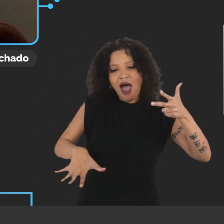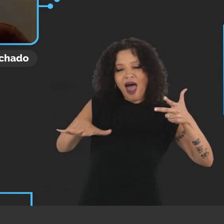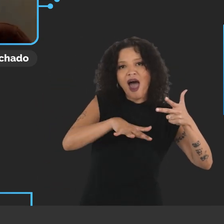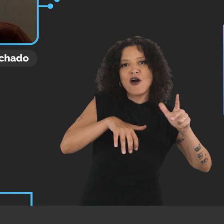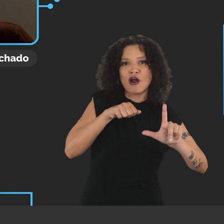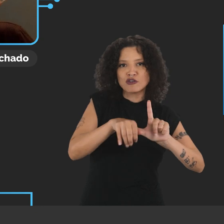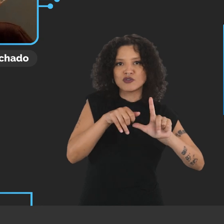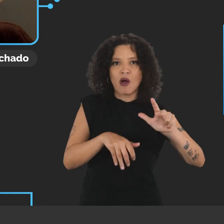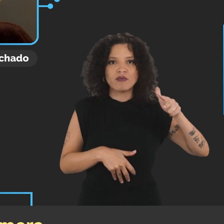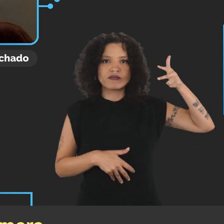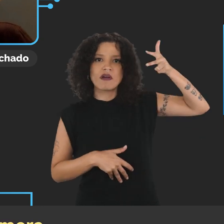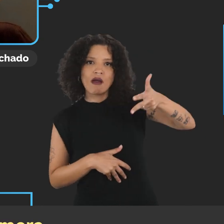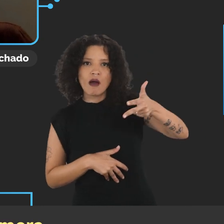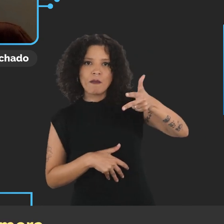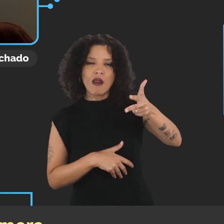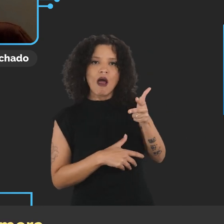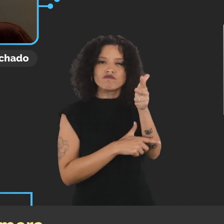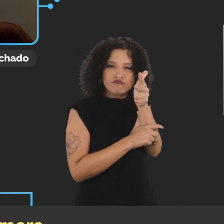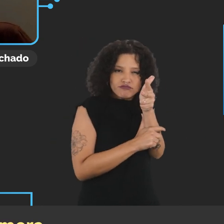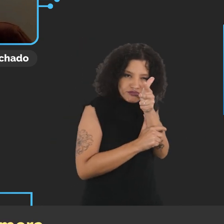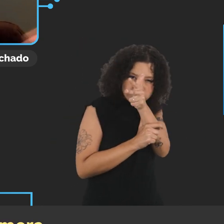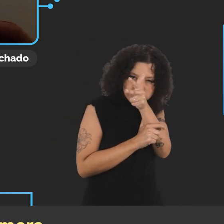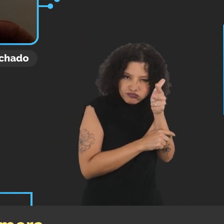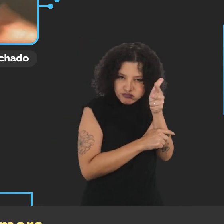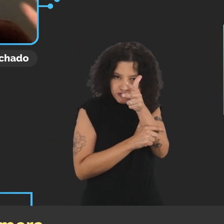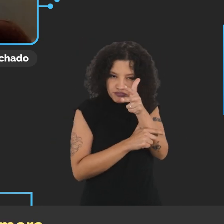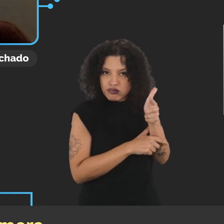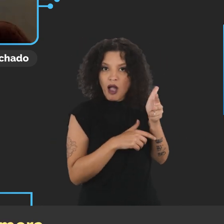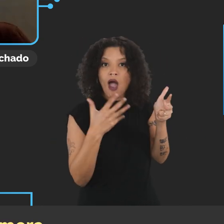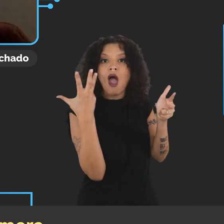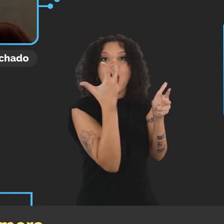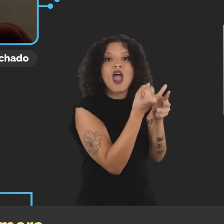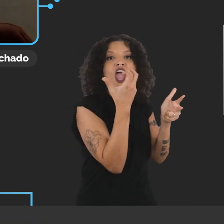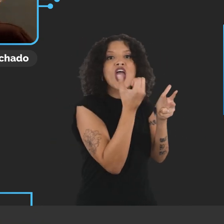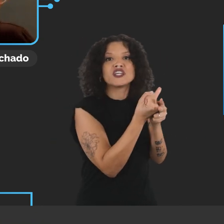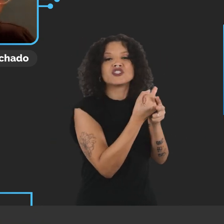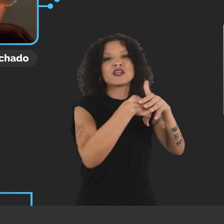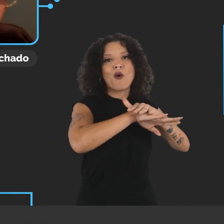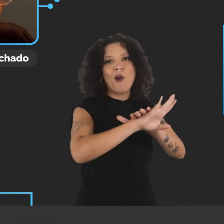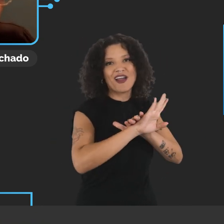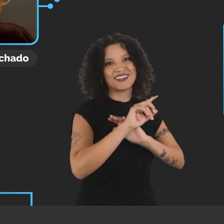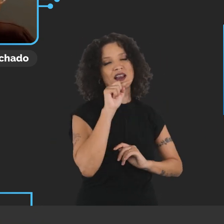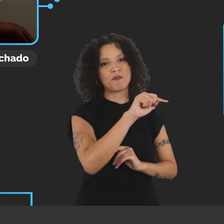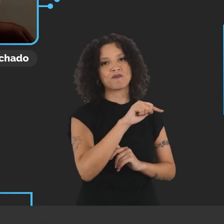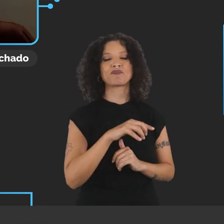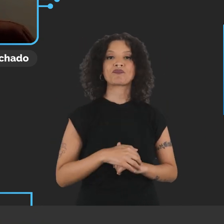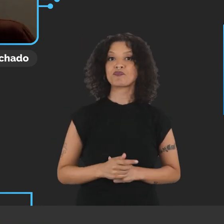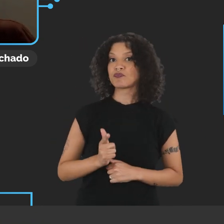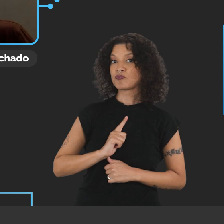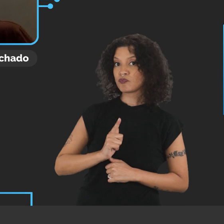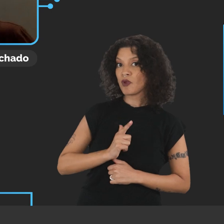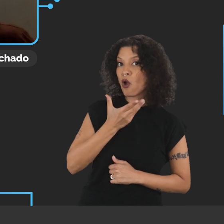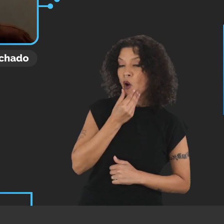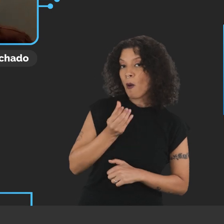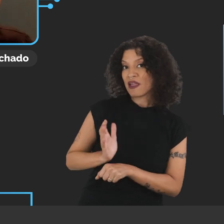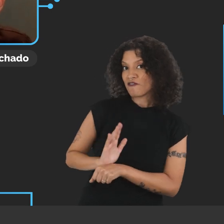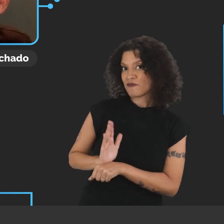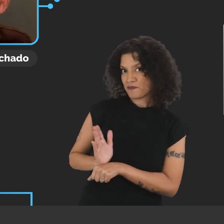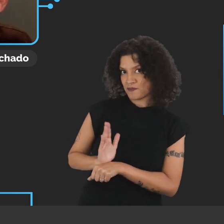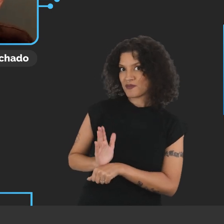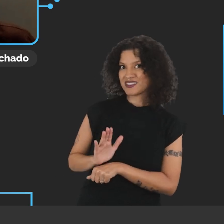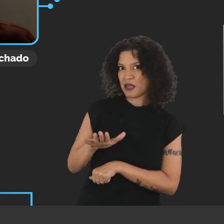importante ali, né? Quando se fala de equipamentos, é na câmera que tudo fica registrado. E parafraseando